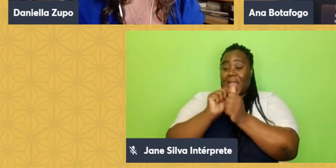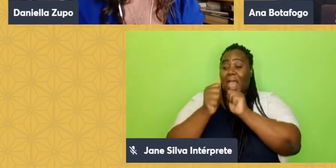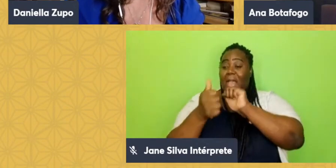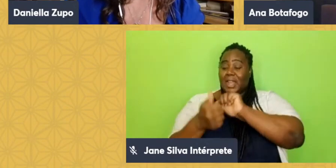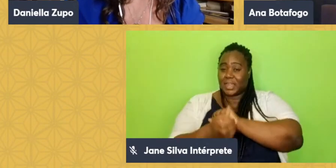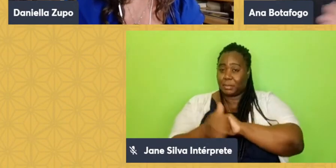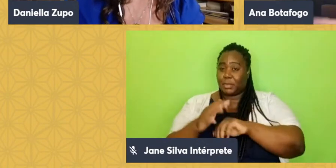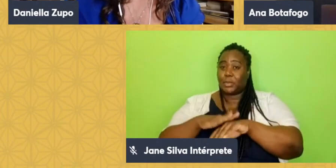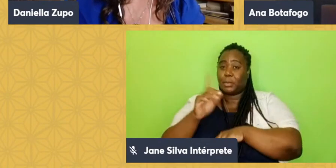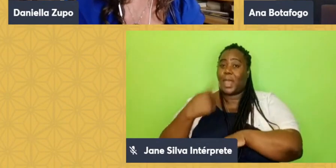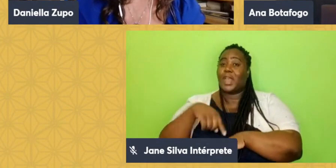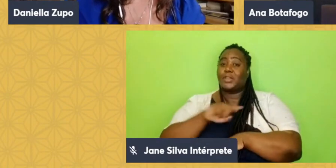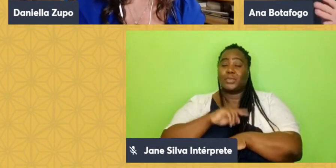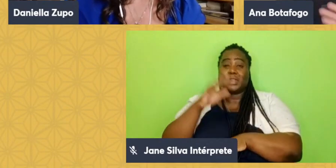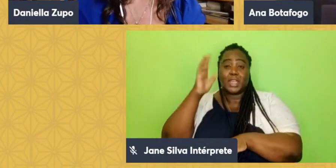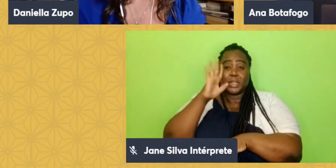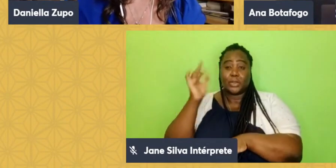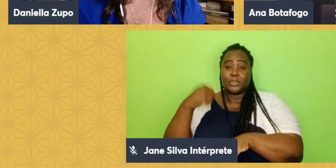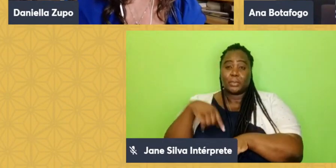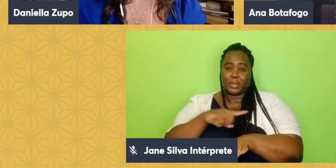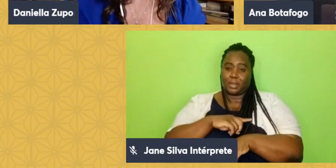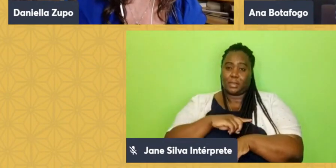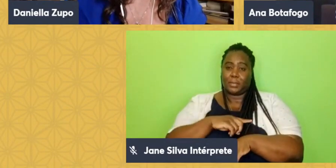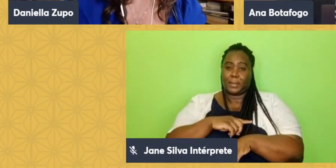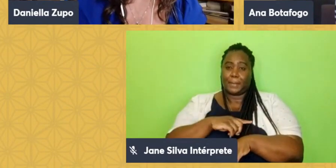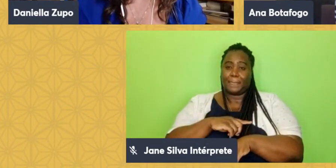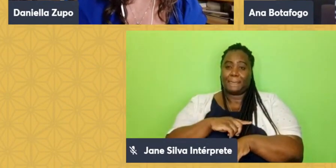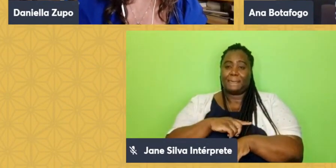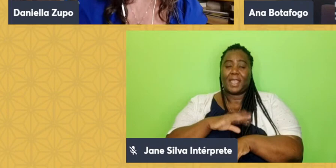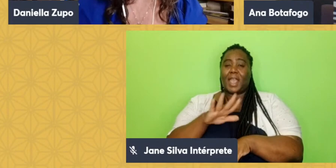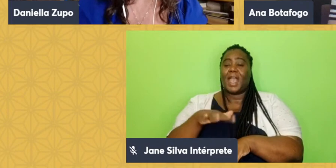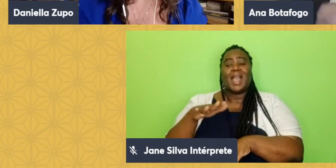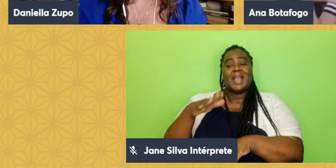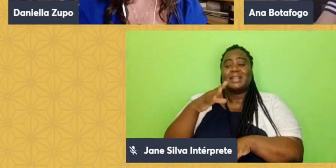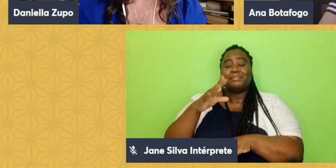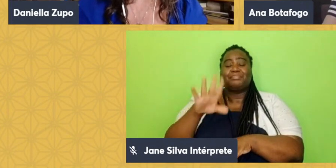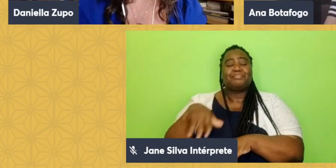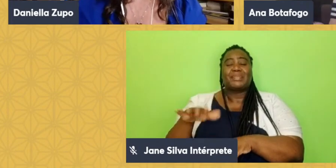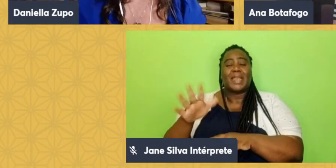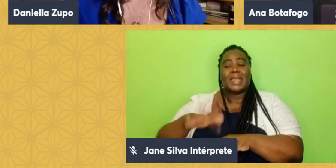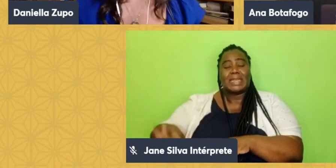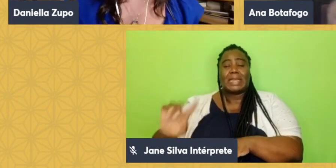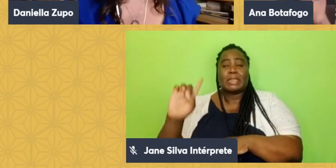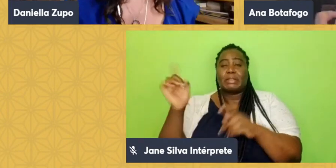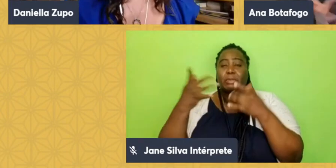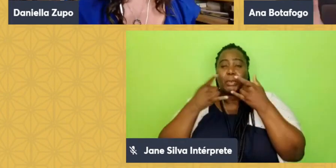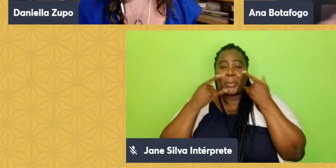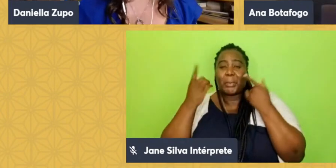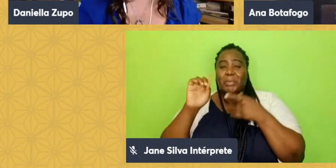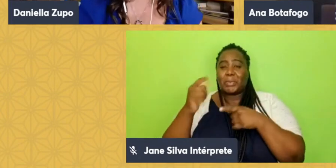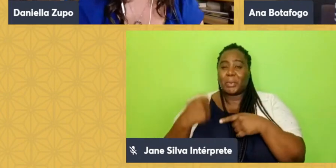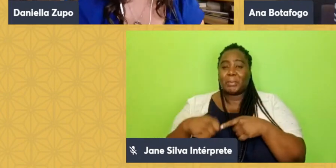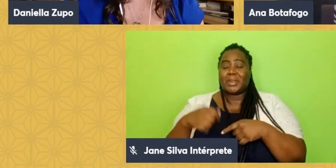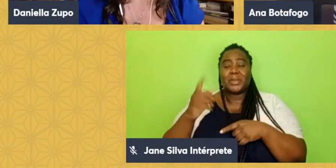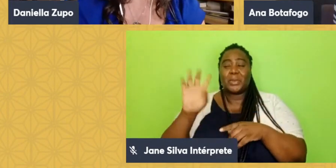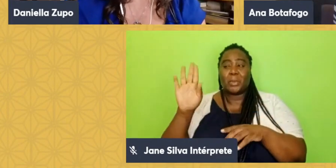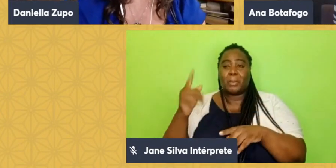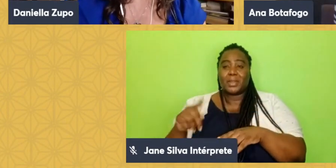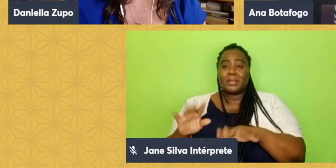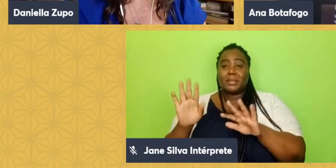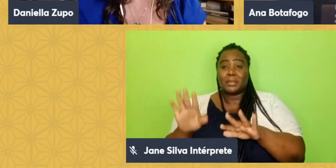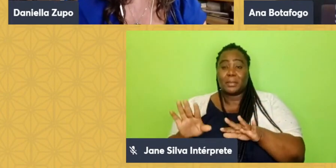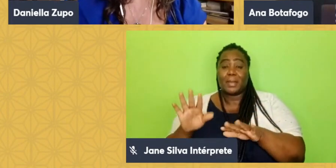mais do que a gente imaginava No começo todo mundo dizia criança não precisa de máscara criança não precisa disso daquilo